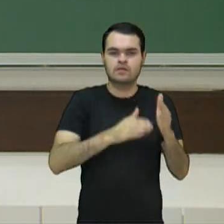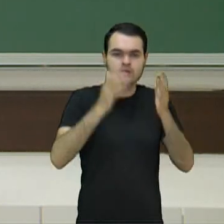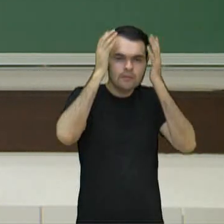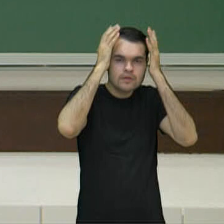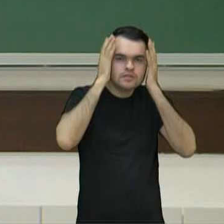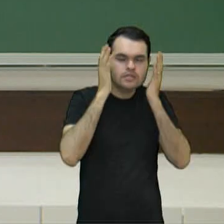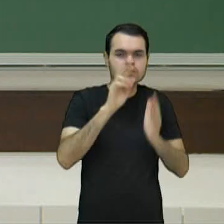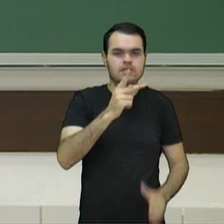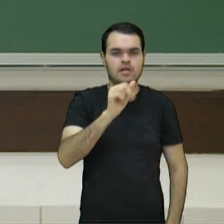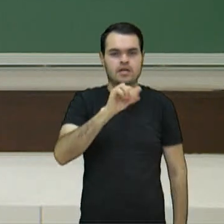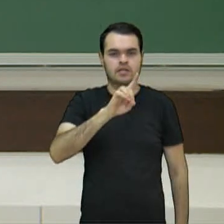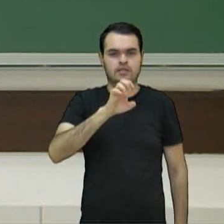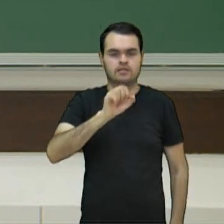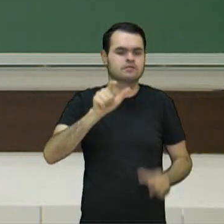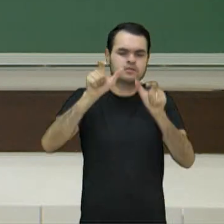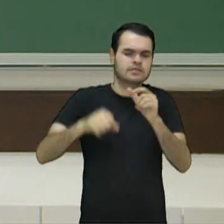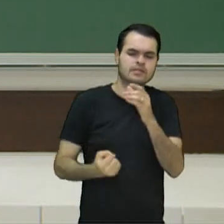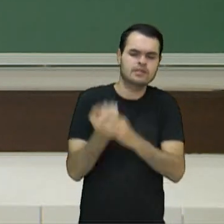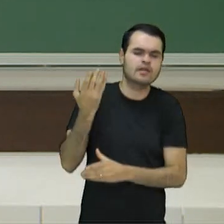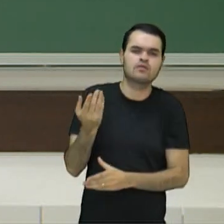desenvolvidos pelos Ciclopes.